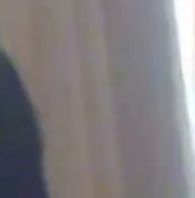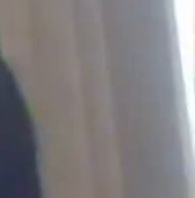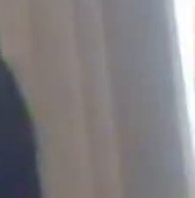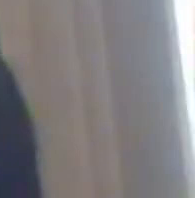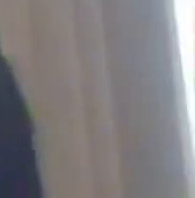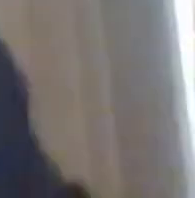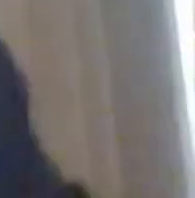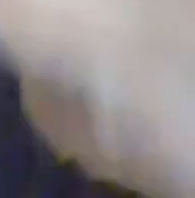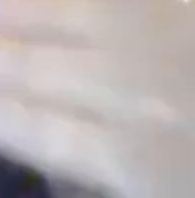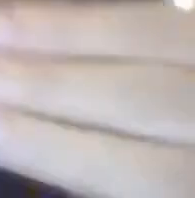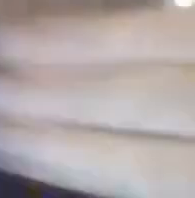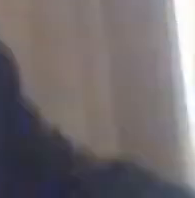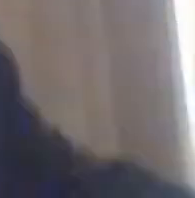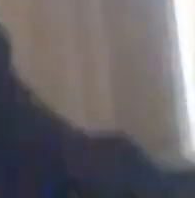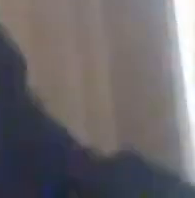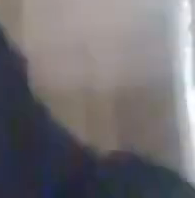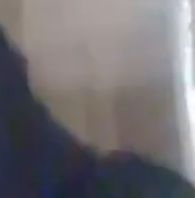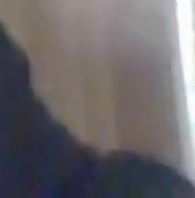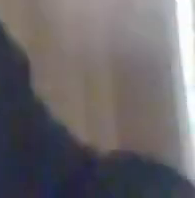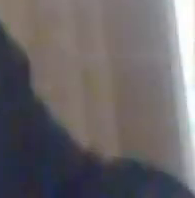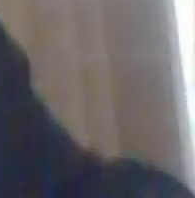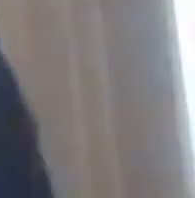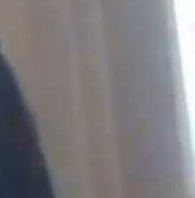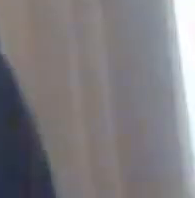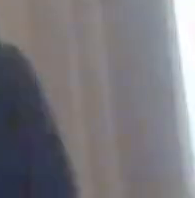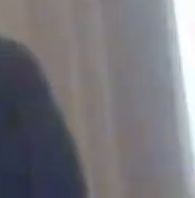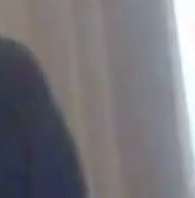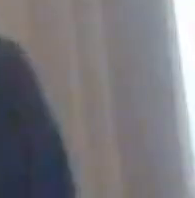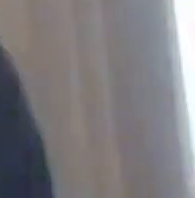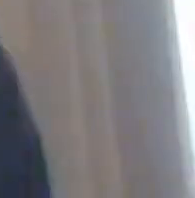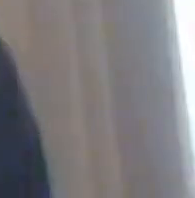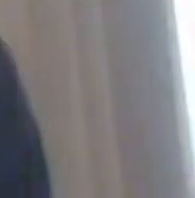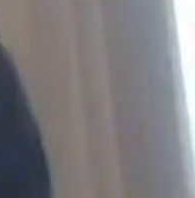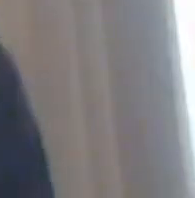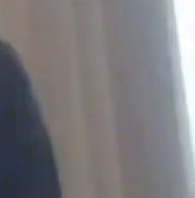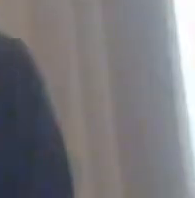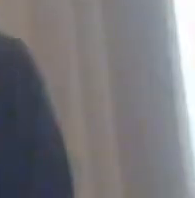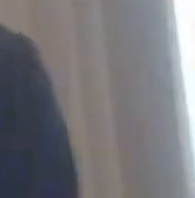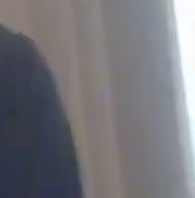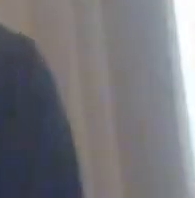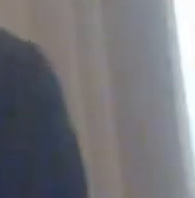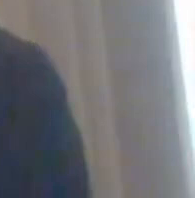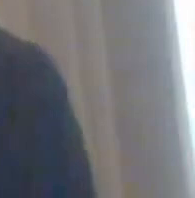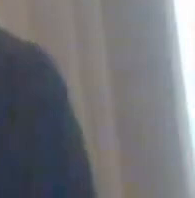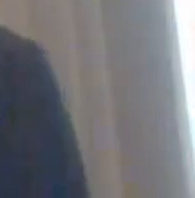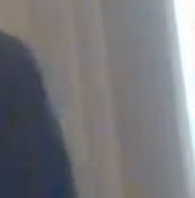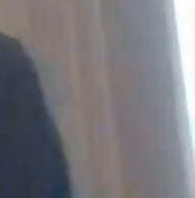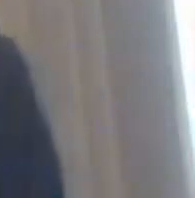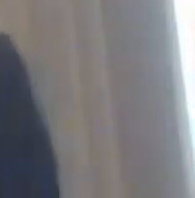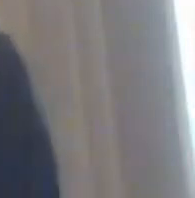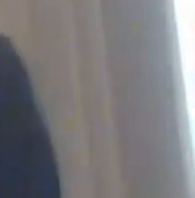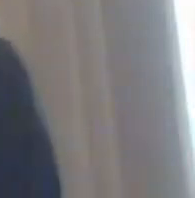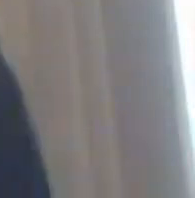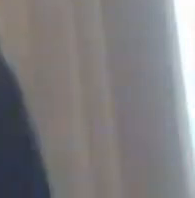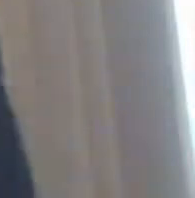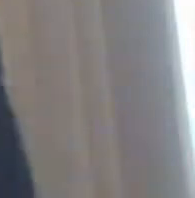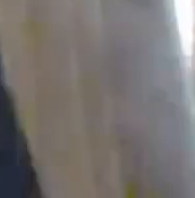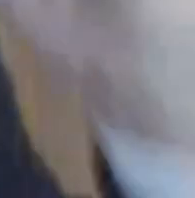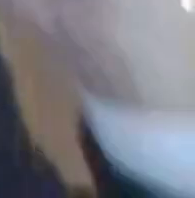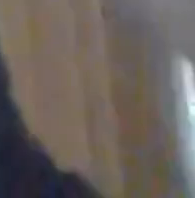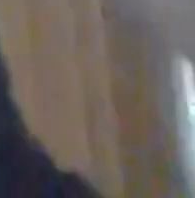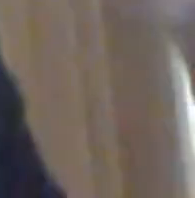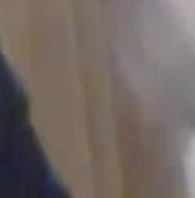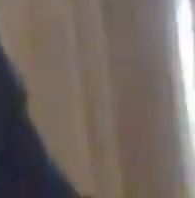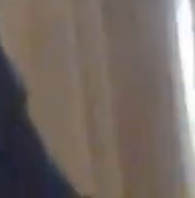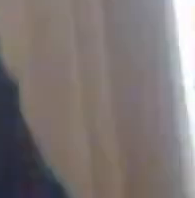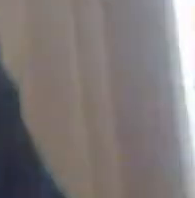do contrato e à obediência aos princípios da própria Lei de Política Nacional de Resíduos Sólidos, entre as quais a que veda a